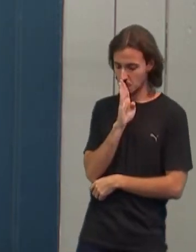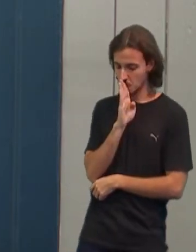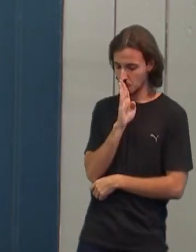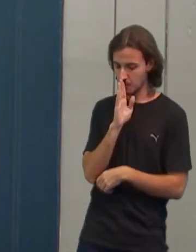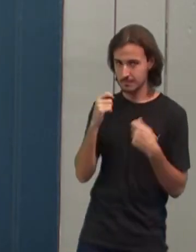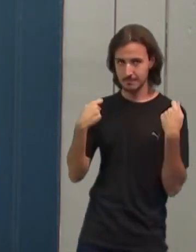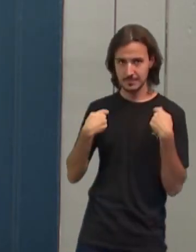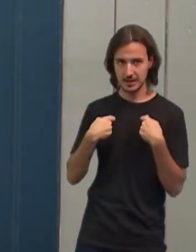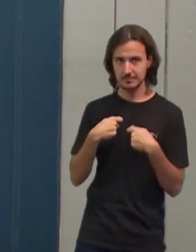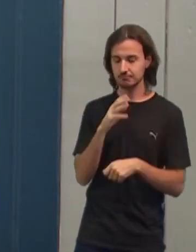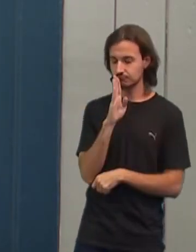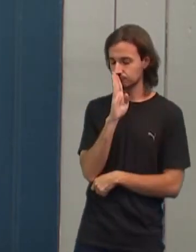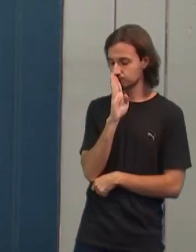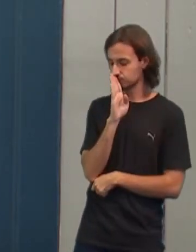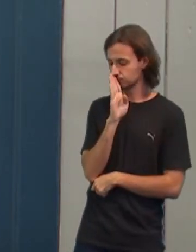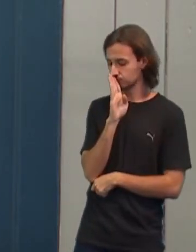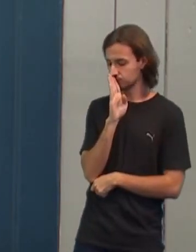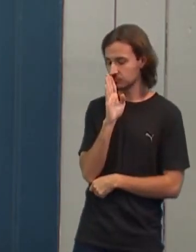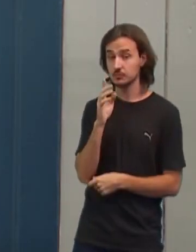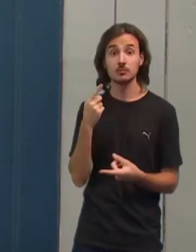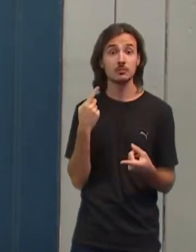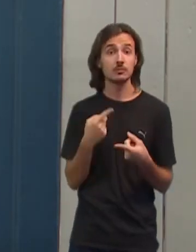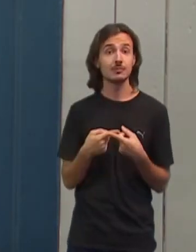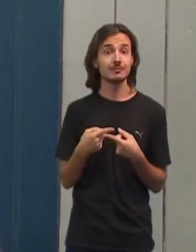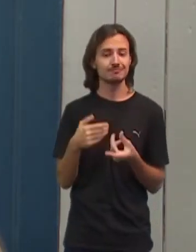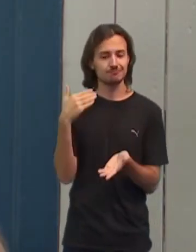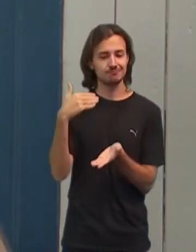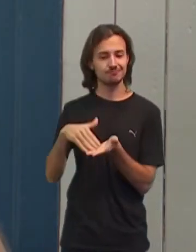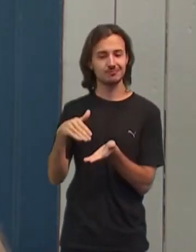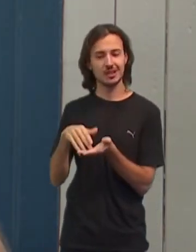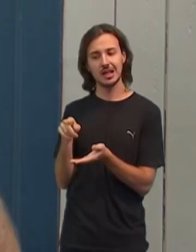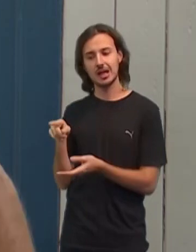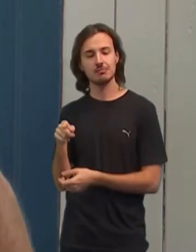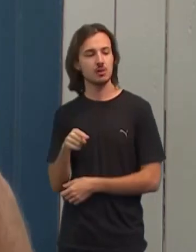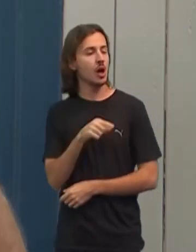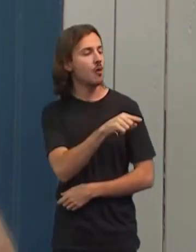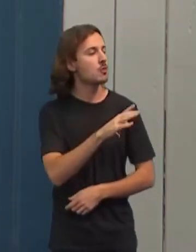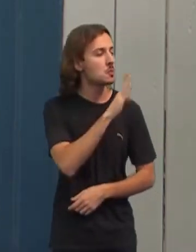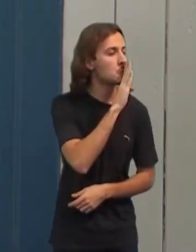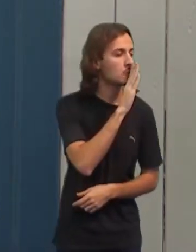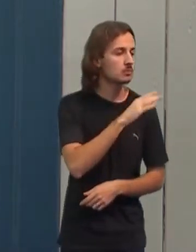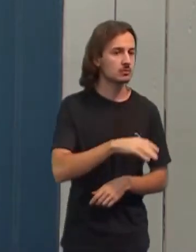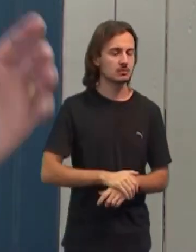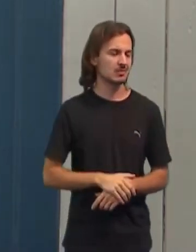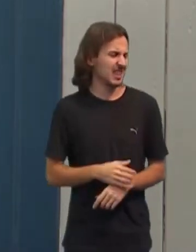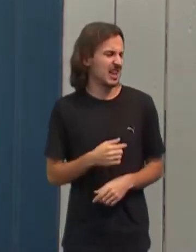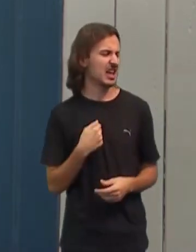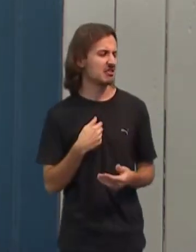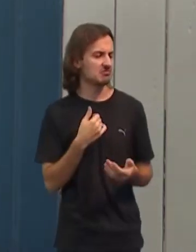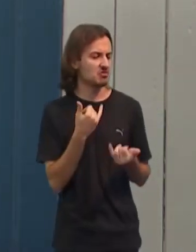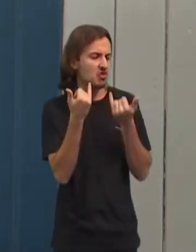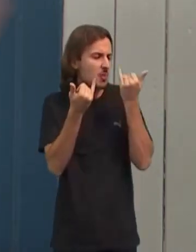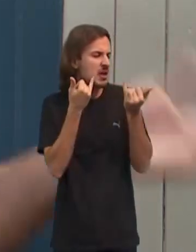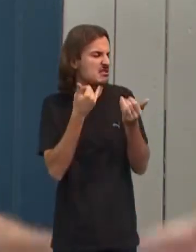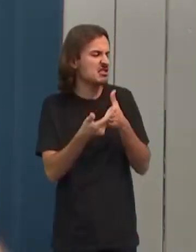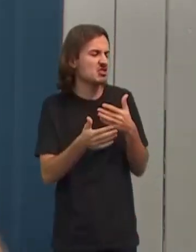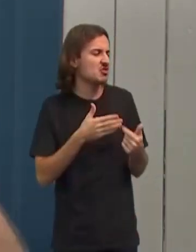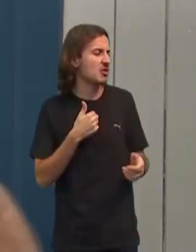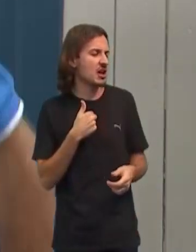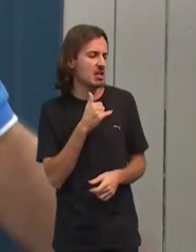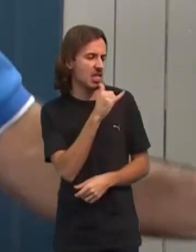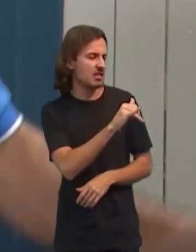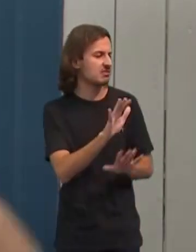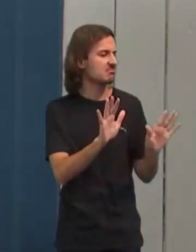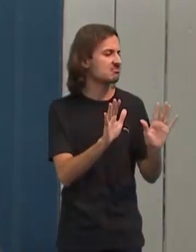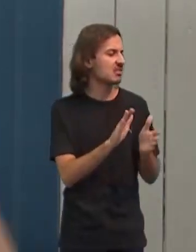Tem que ficar quieto, porque a secretária de governo manda a gente calar a boca. Não, não trouxe, pronto, acabou. Não vou trazer, não vou entregar os números.